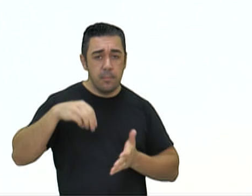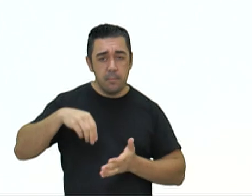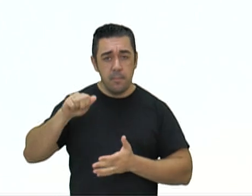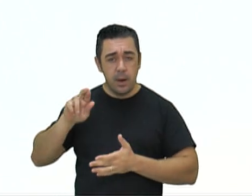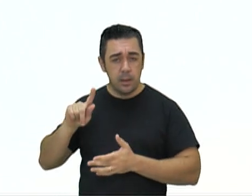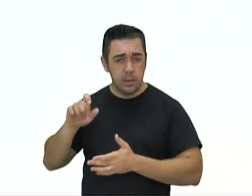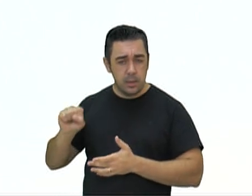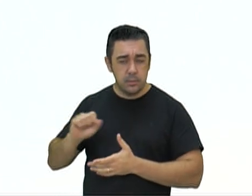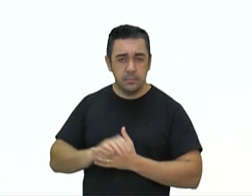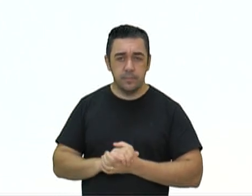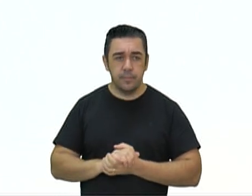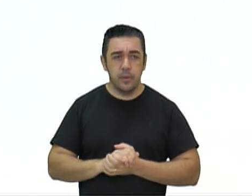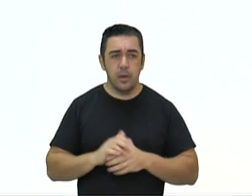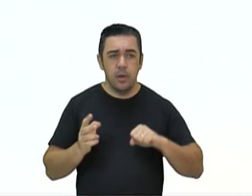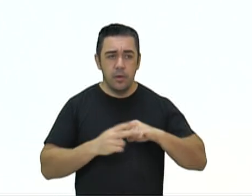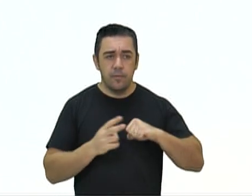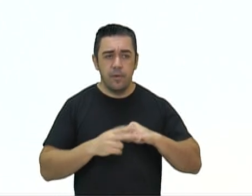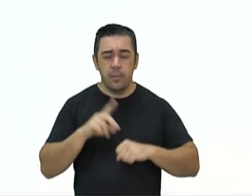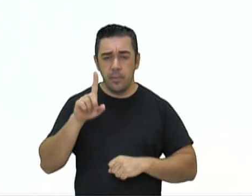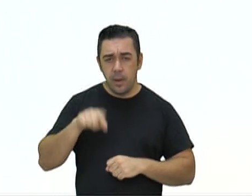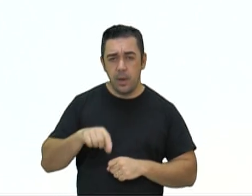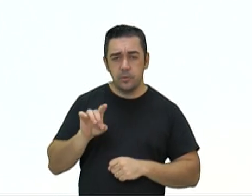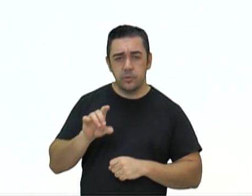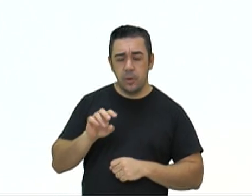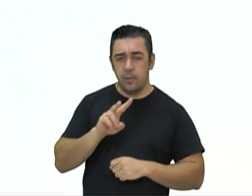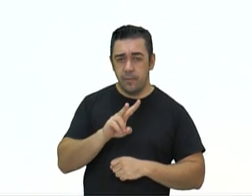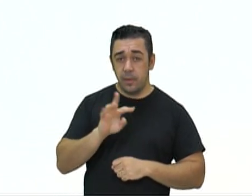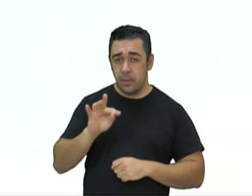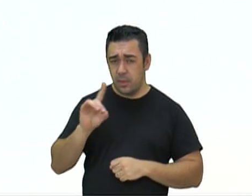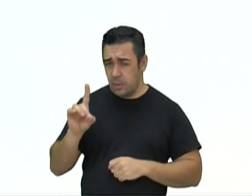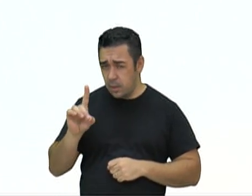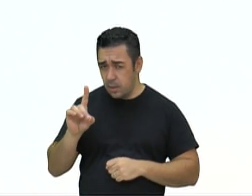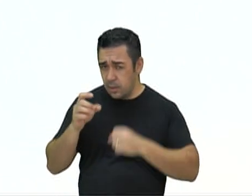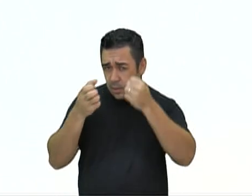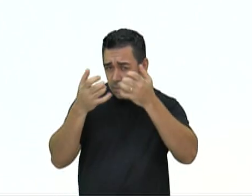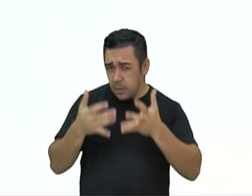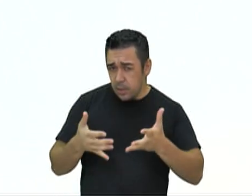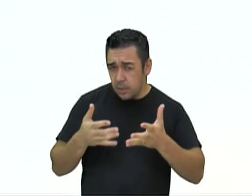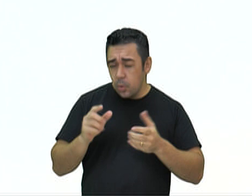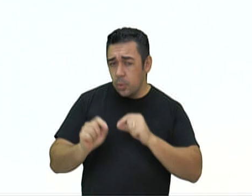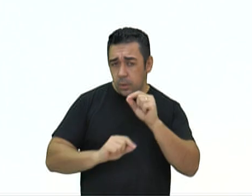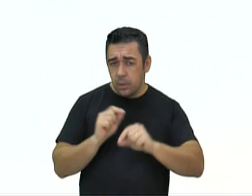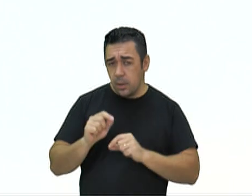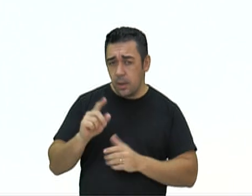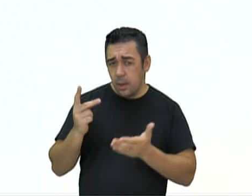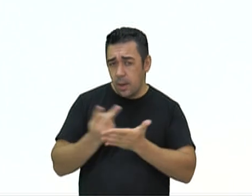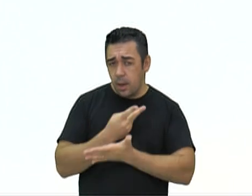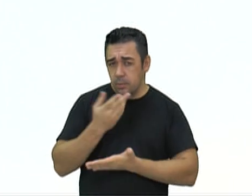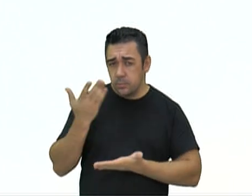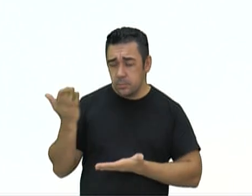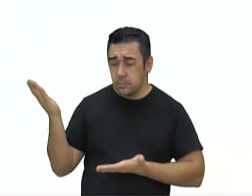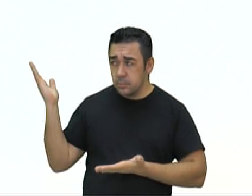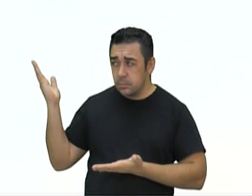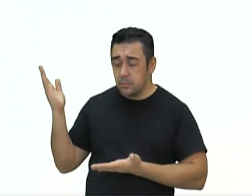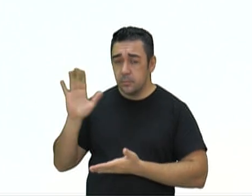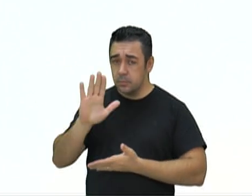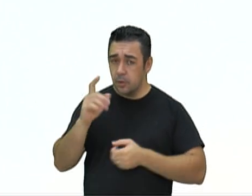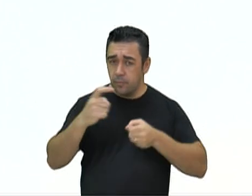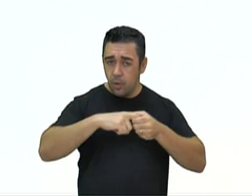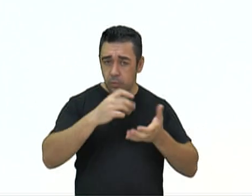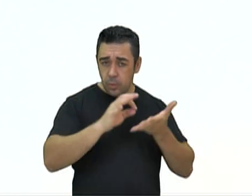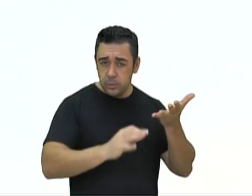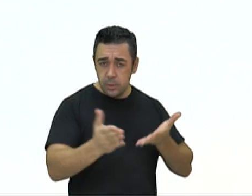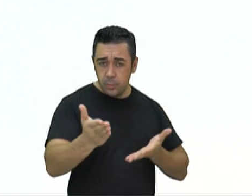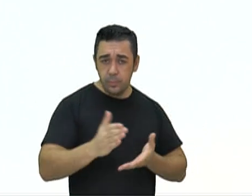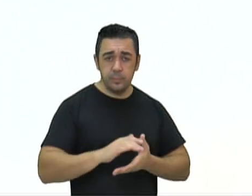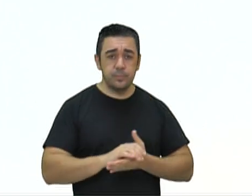é apenas verbo transitivo direto. Então, vocês vão tentar explicar, né, o que há de errado aí, ok? E a gente já retorna.